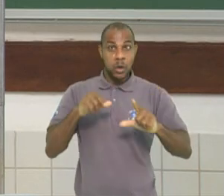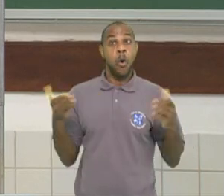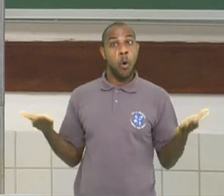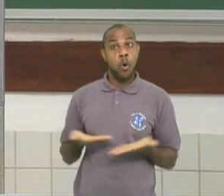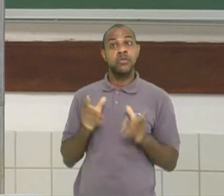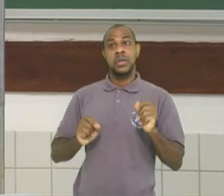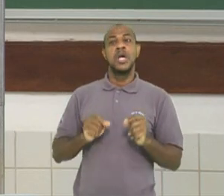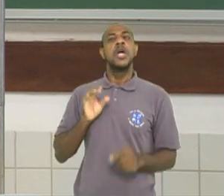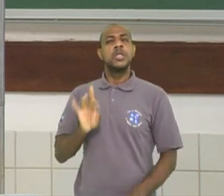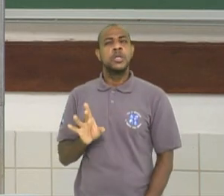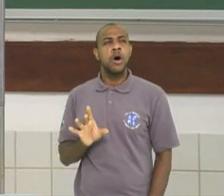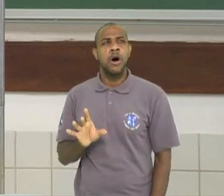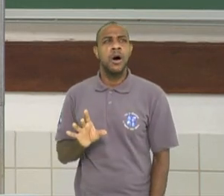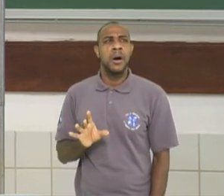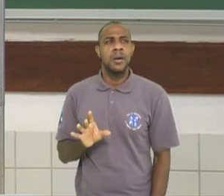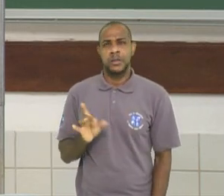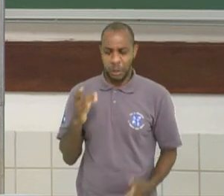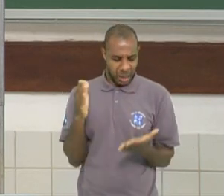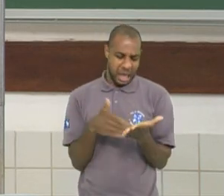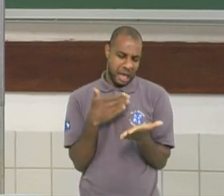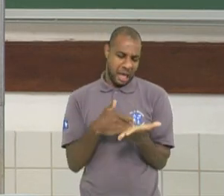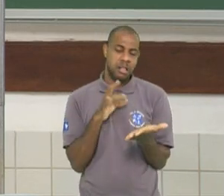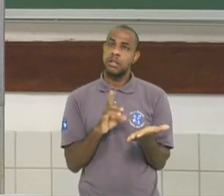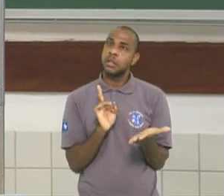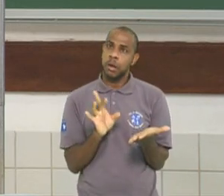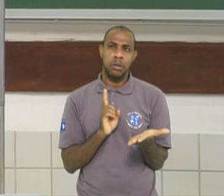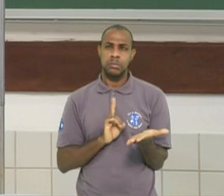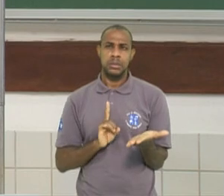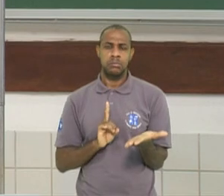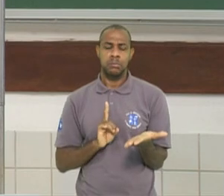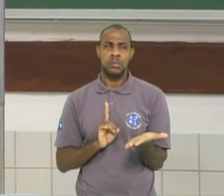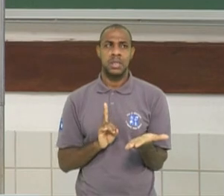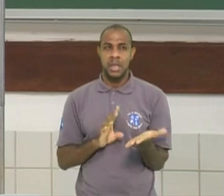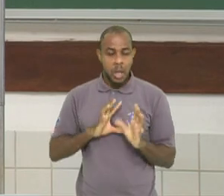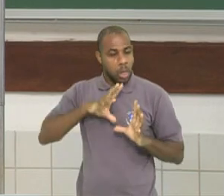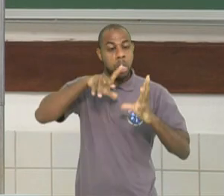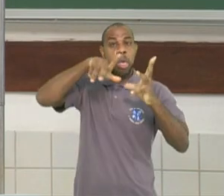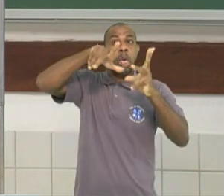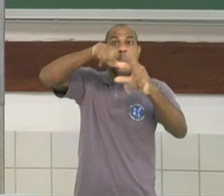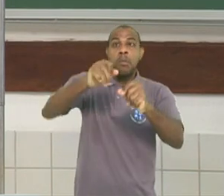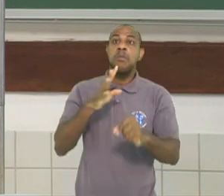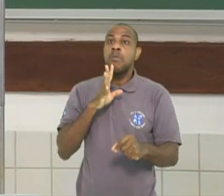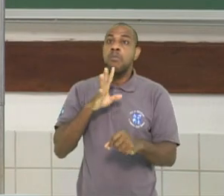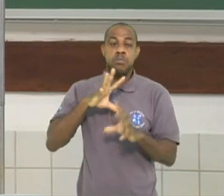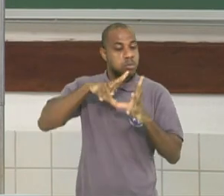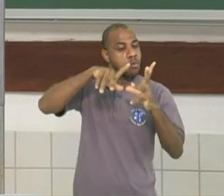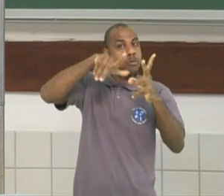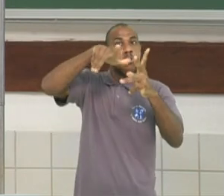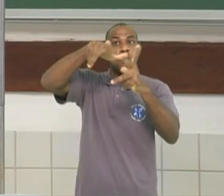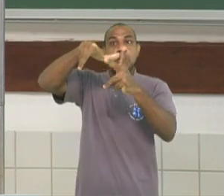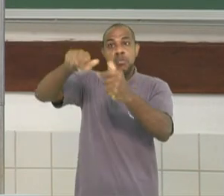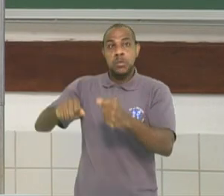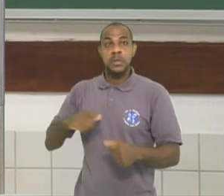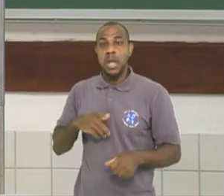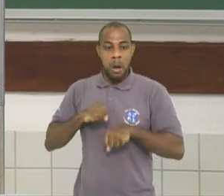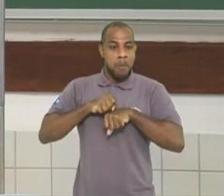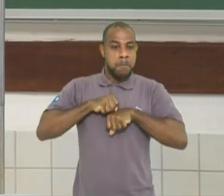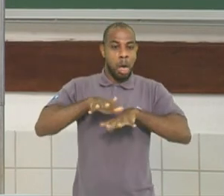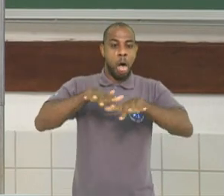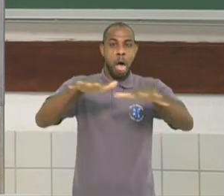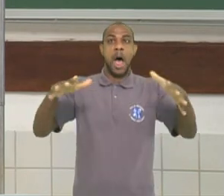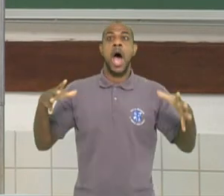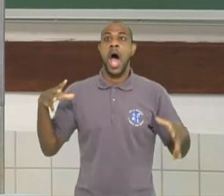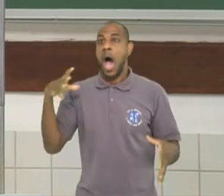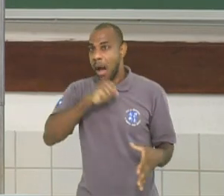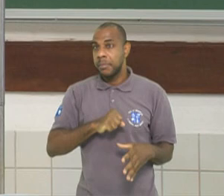hoje eu não é somente apenas uma revistinha ela se ela realmente for conhecido no mundo inteiro se ela for Oi livre uma repercussão